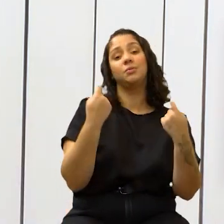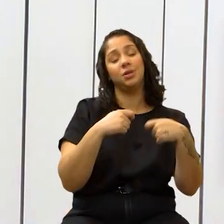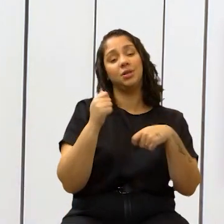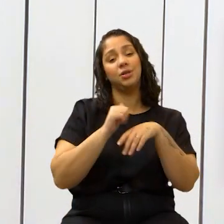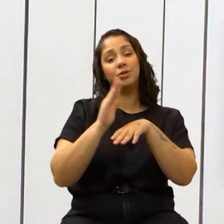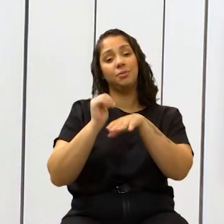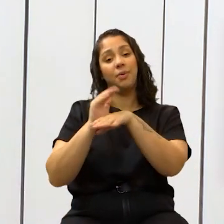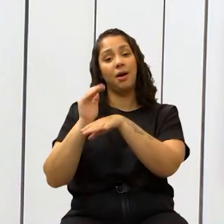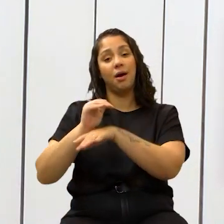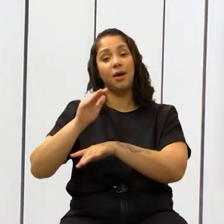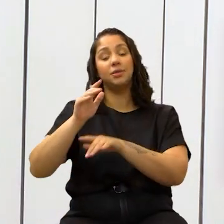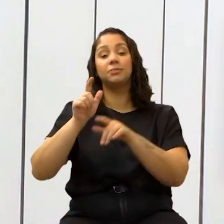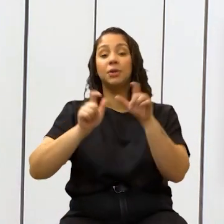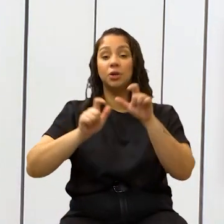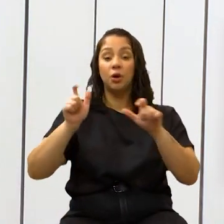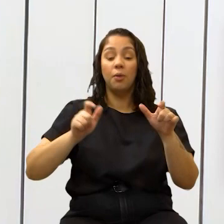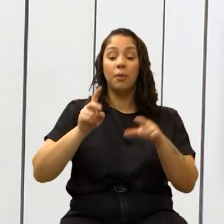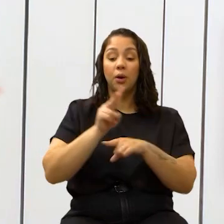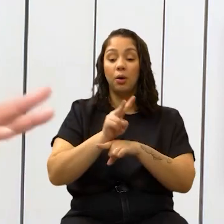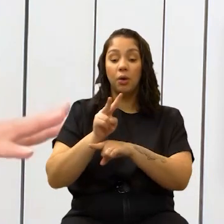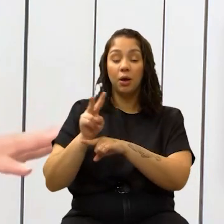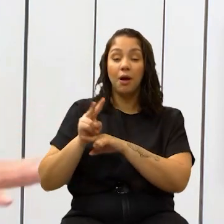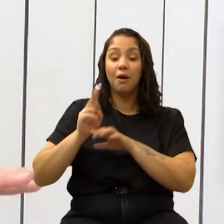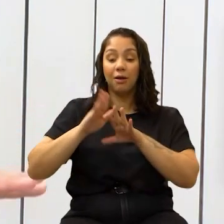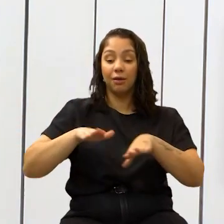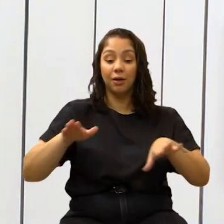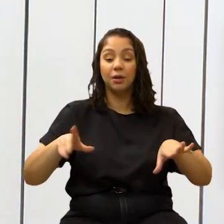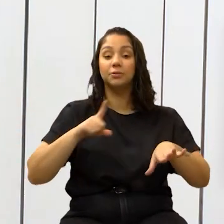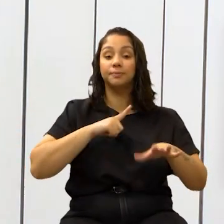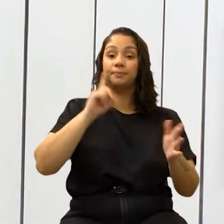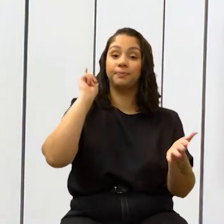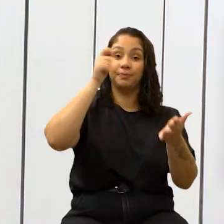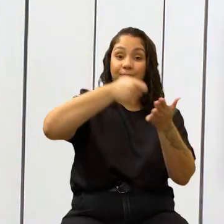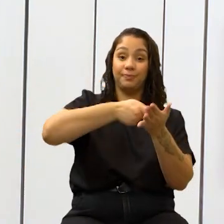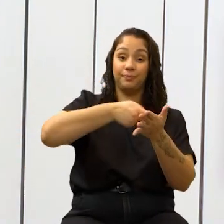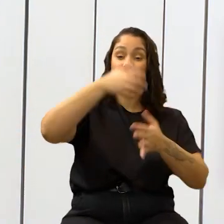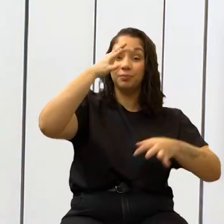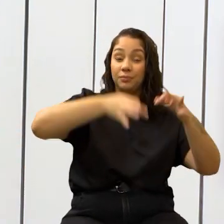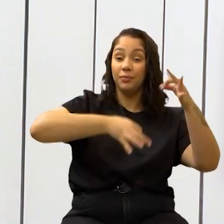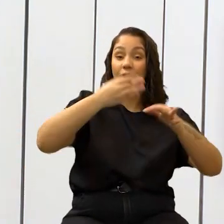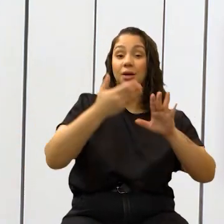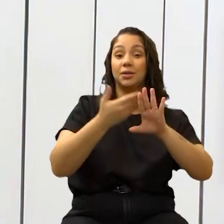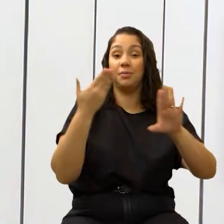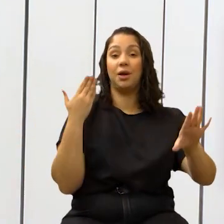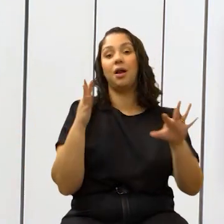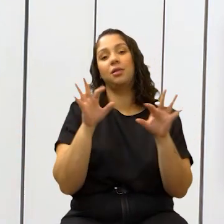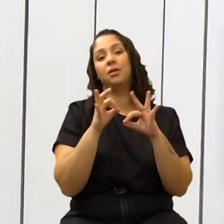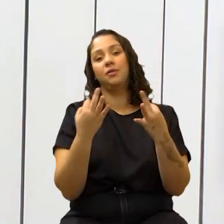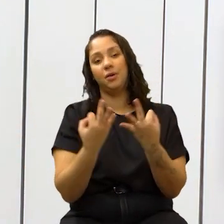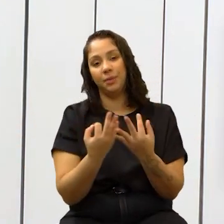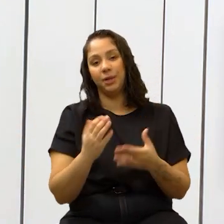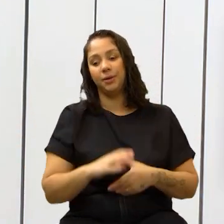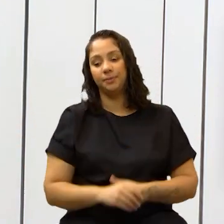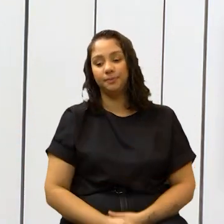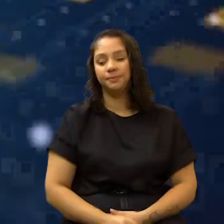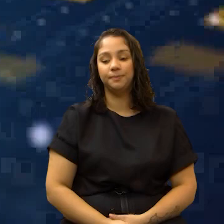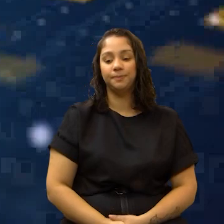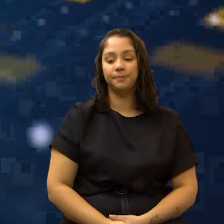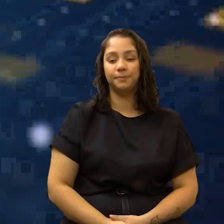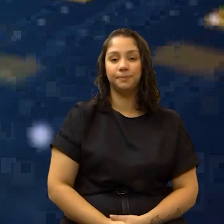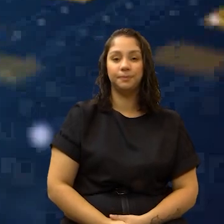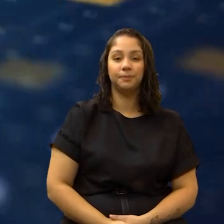de mais gente para cuidar das crianças que, por decisão judicial, são separadas de suas famílias de origem.